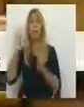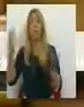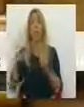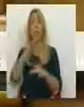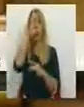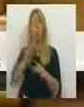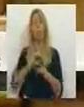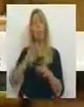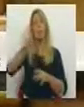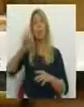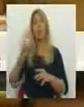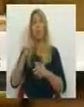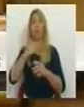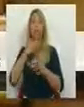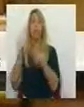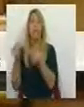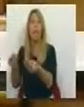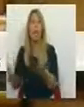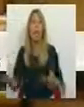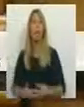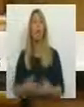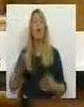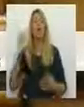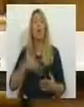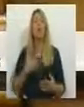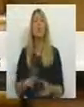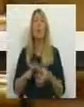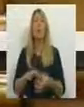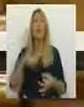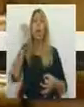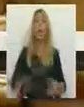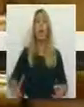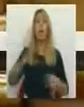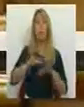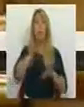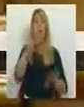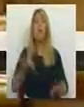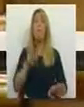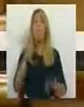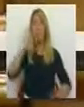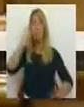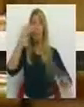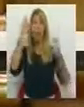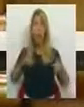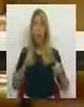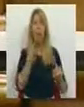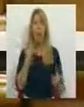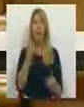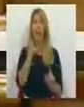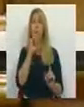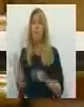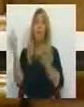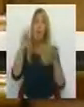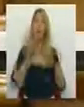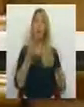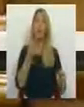Senhora Ministra, para quando a concretização da solidariedade nacional para que as famílias afetadas possam o mais rapidamente possível regressar às suas casas e refazer as